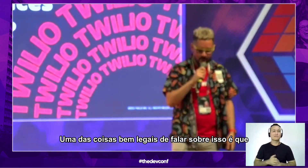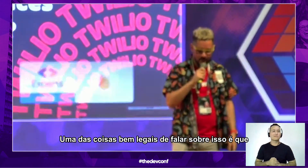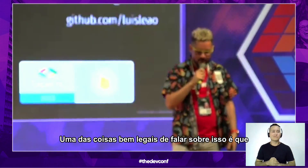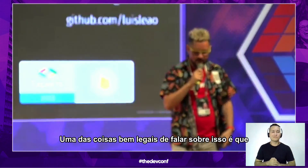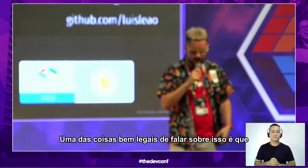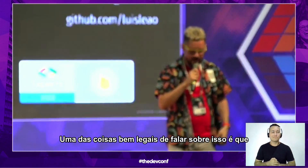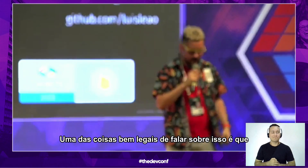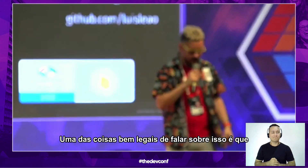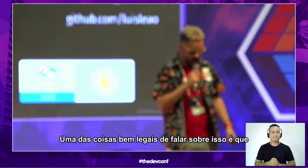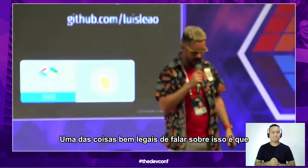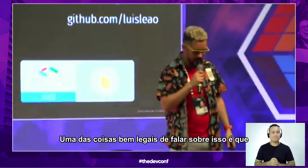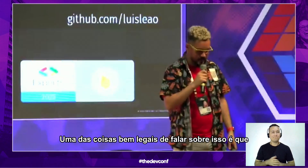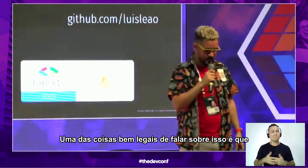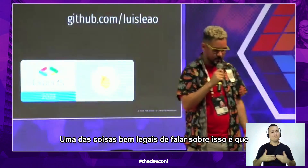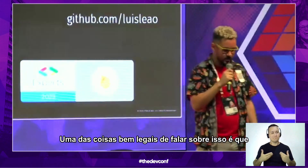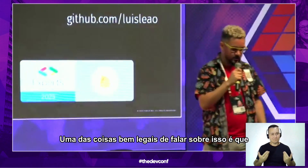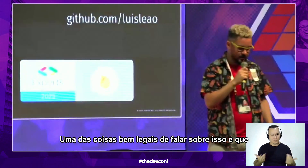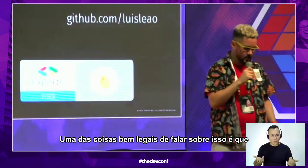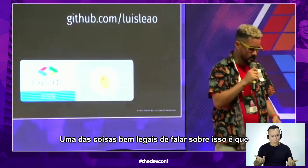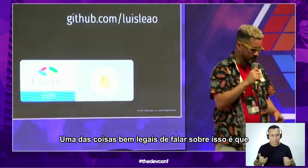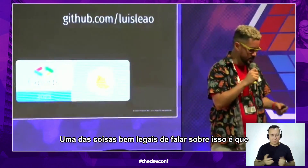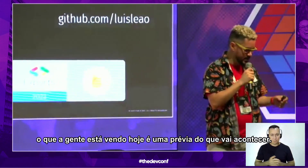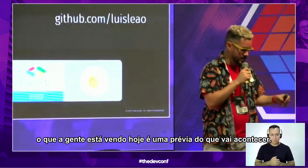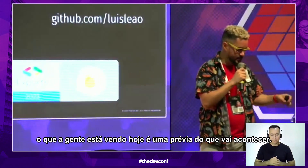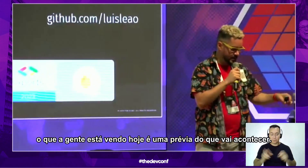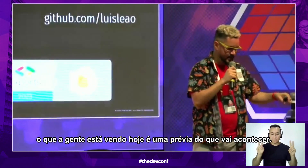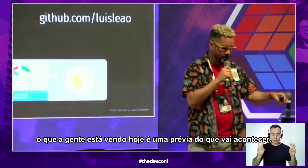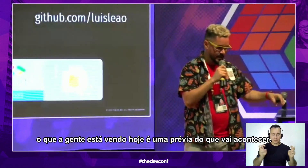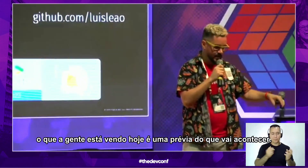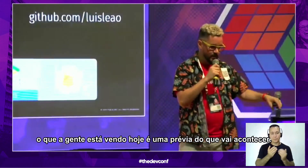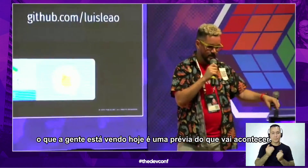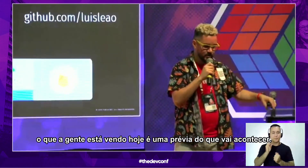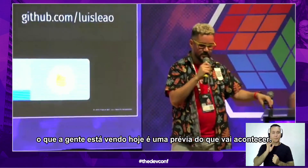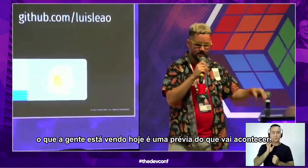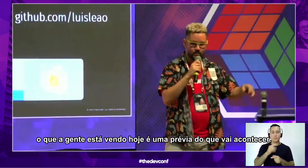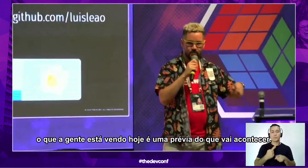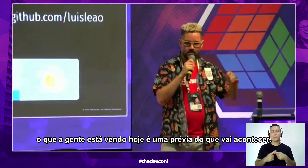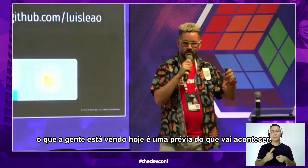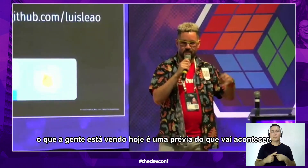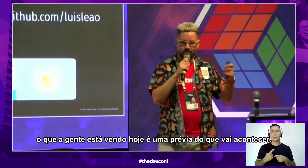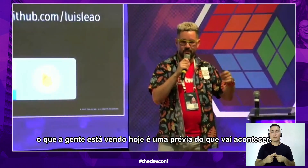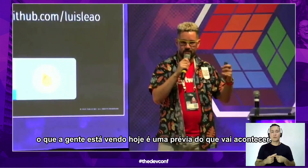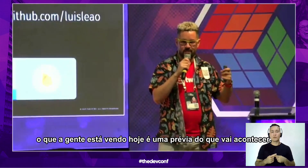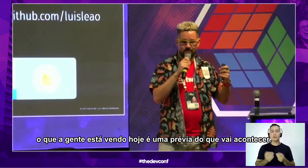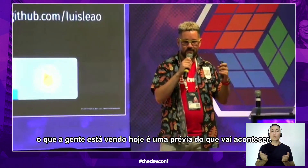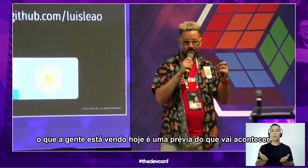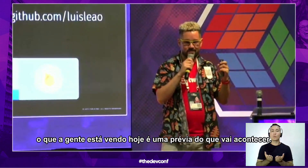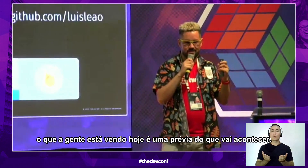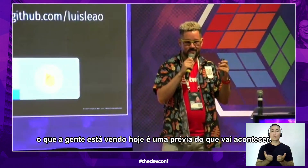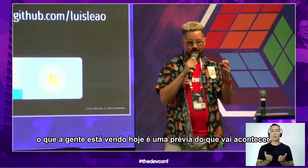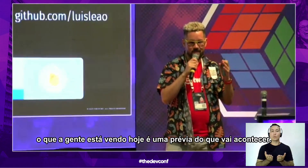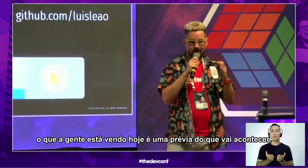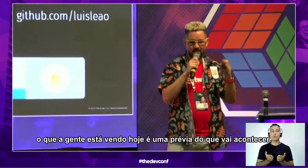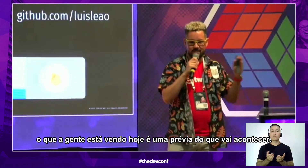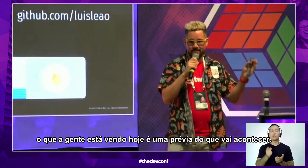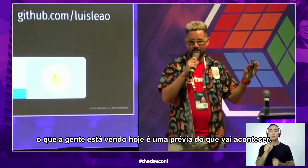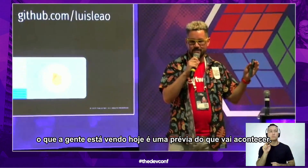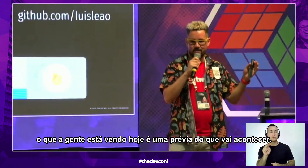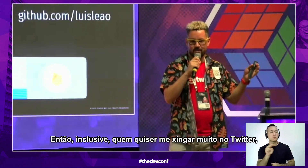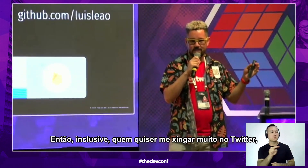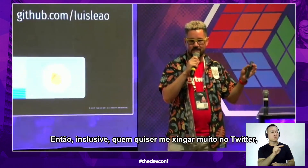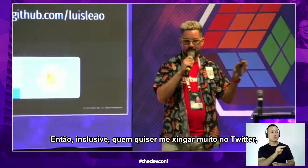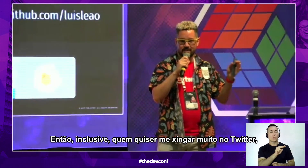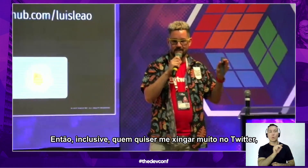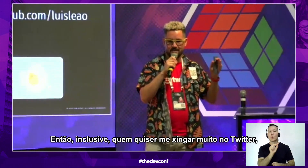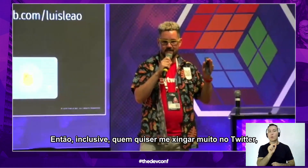Uma das coisas bem legais assim de falar sobre isso é que o que a gente está vendo hoje uma prévia do que vai